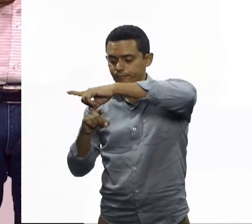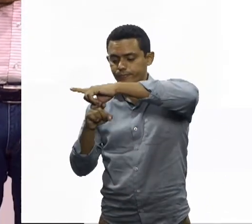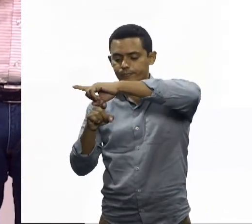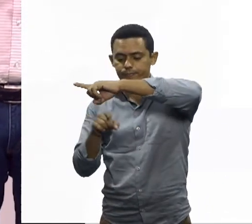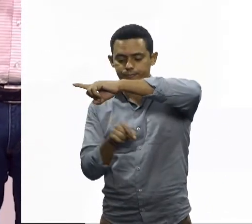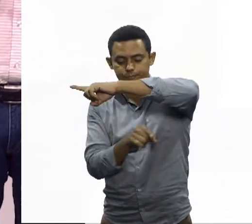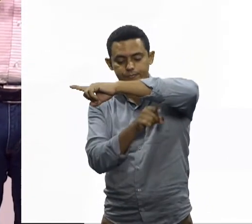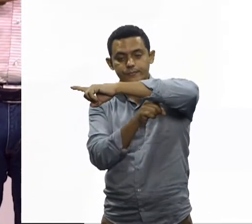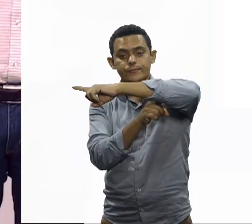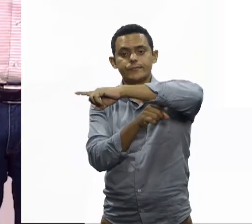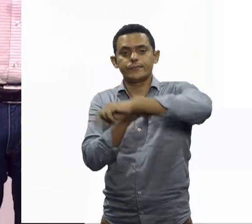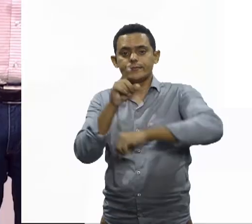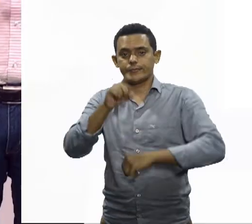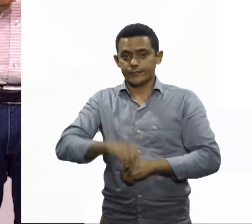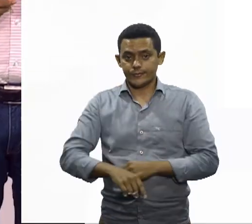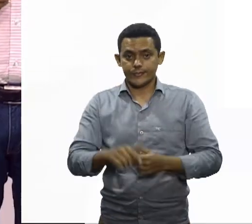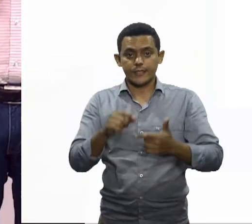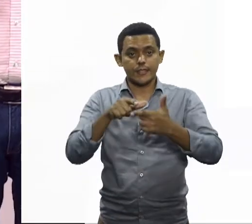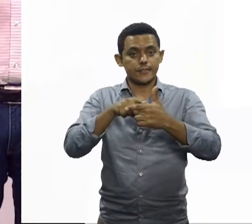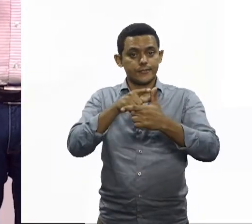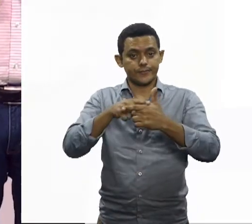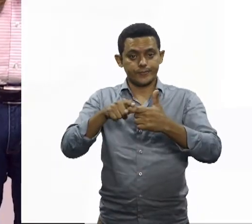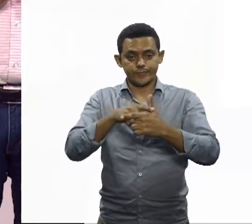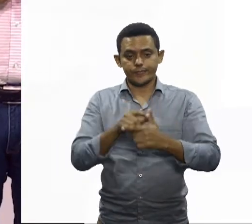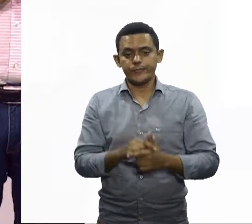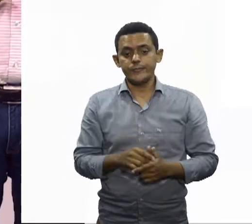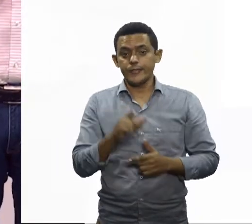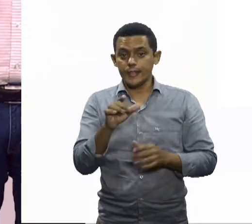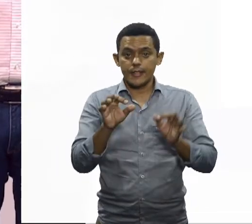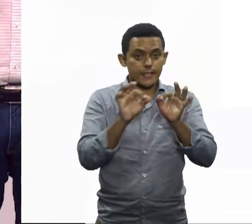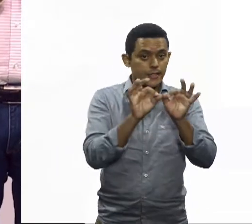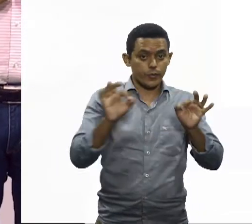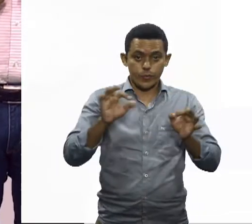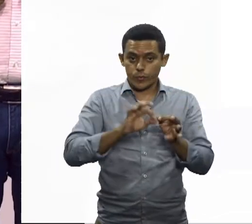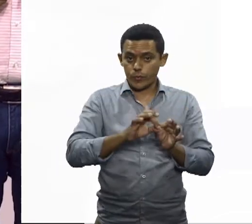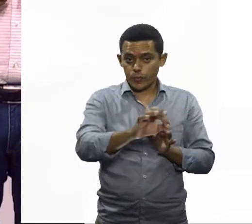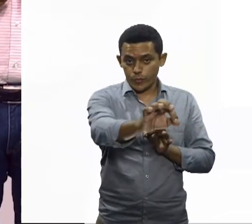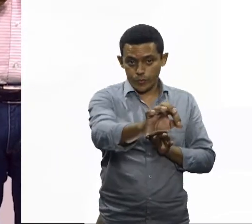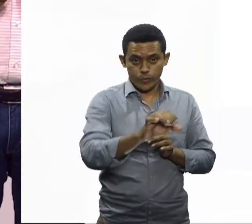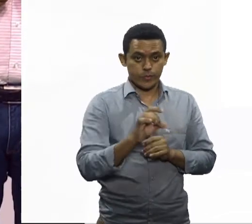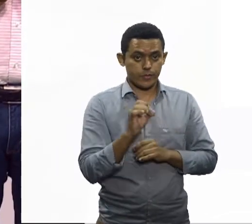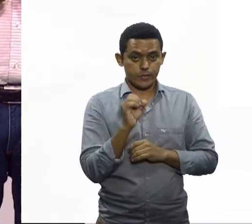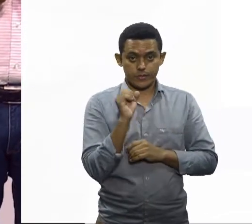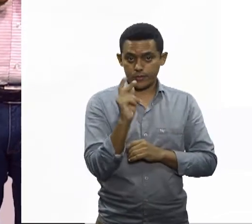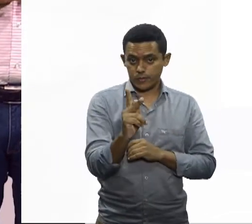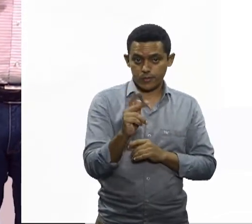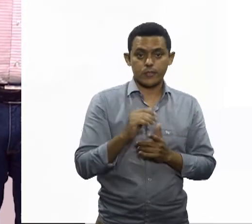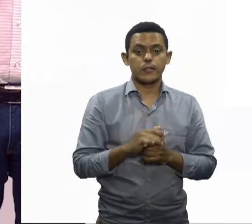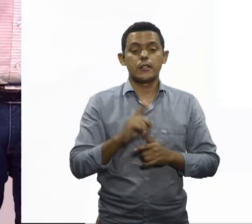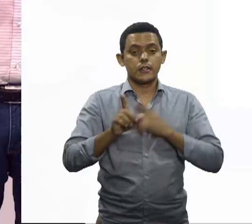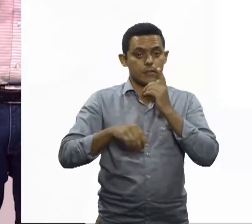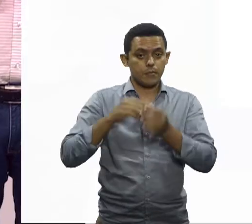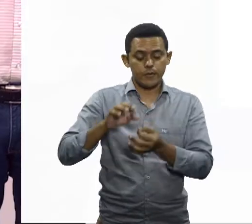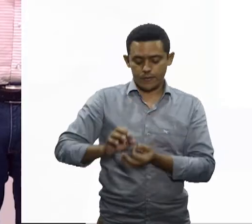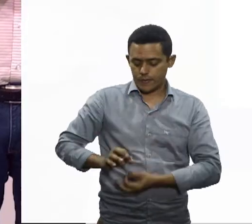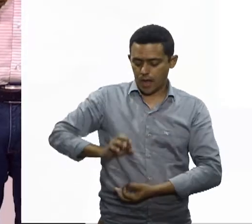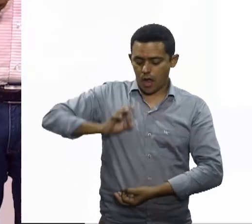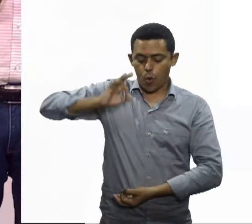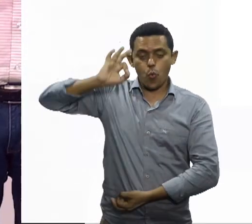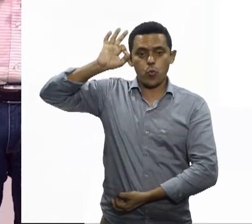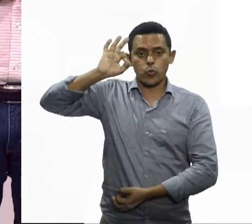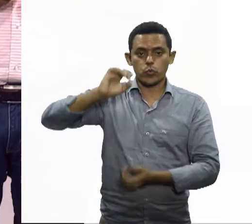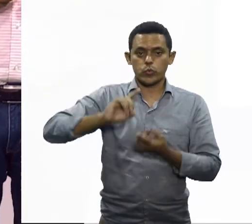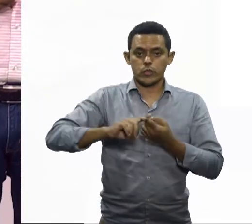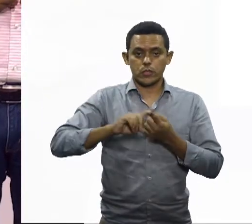falei para vocês distância, altura, certo? Perímetro de um polígono, tá certo? E outras coisas